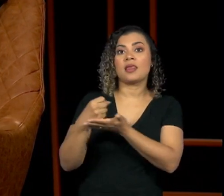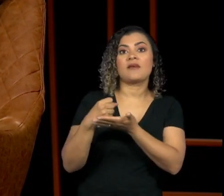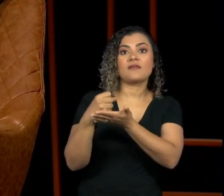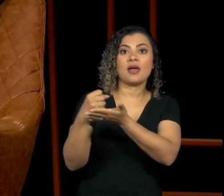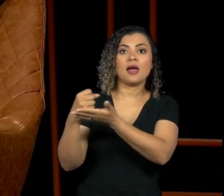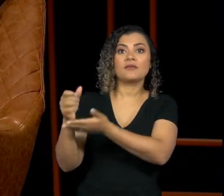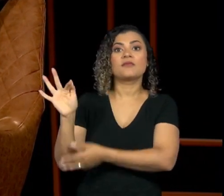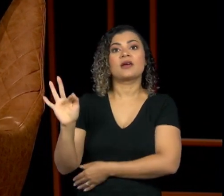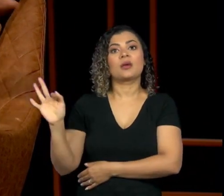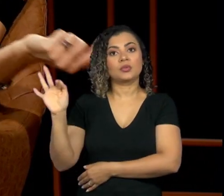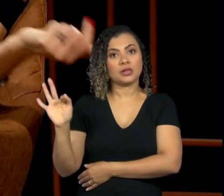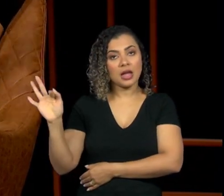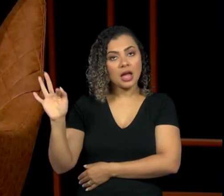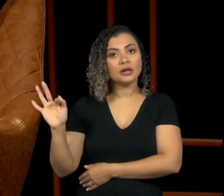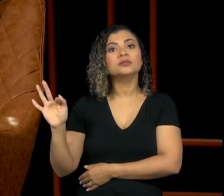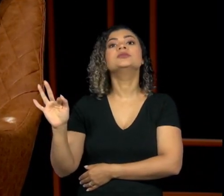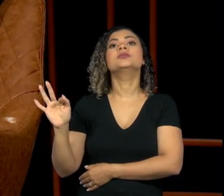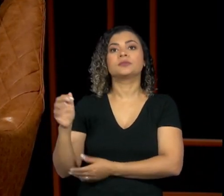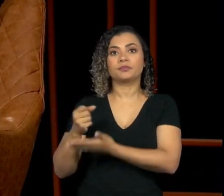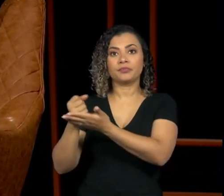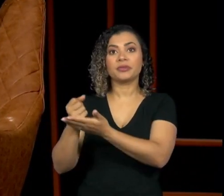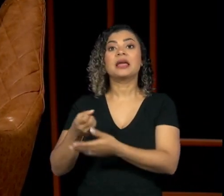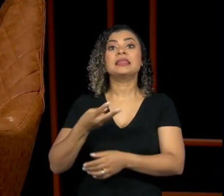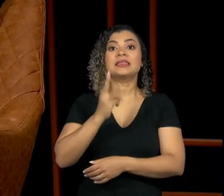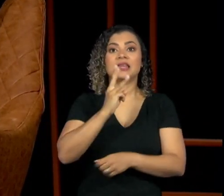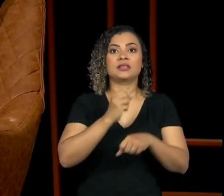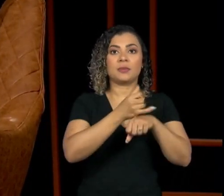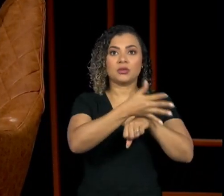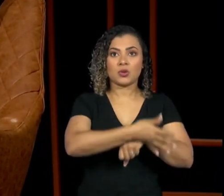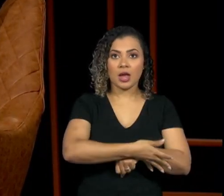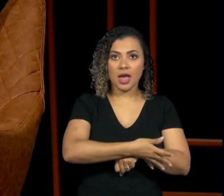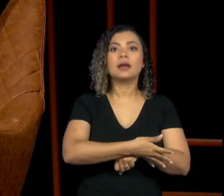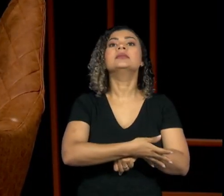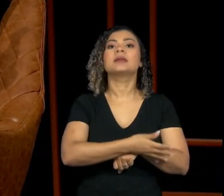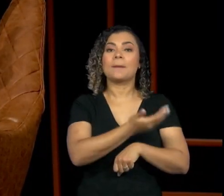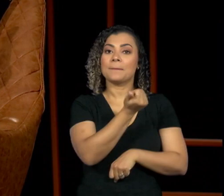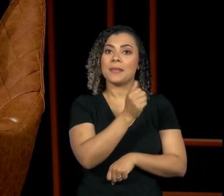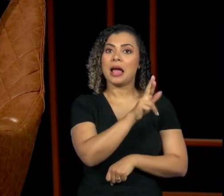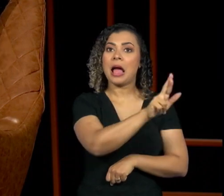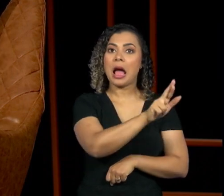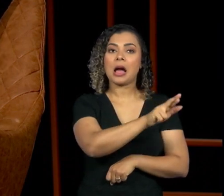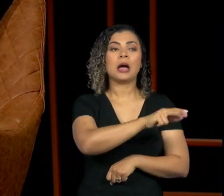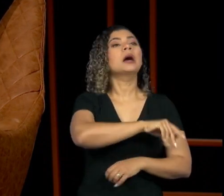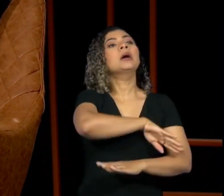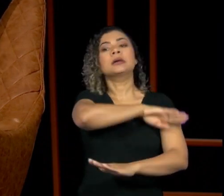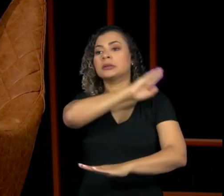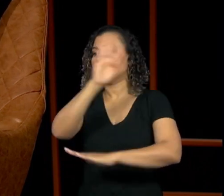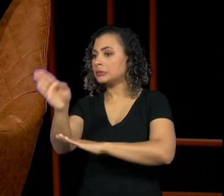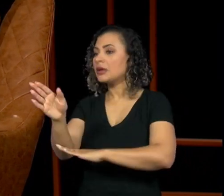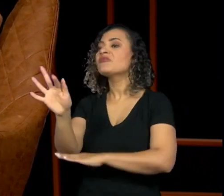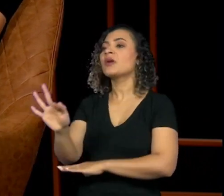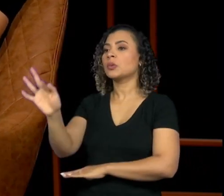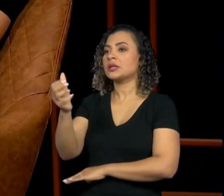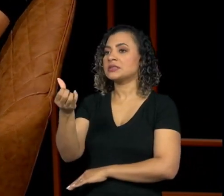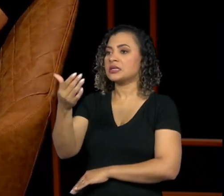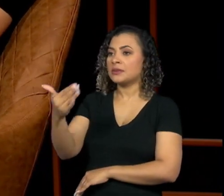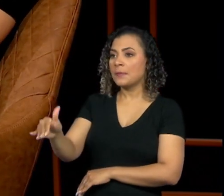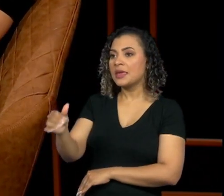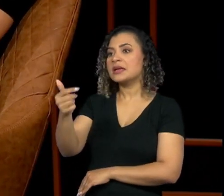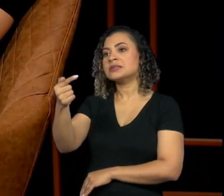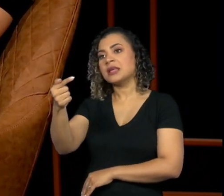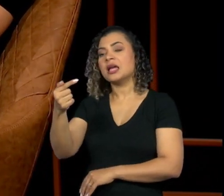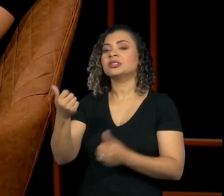para a faculdade, saída do bar, 3 da manhã, zumbi, tipo, virada, para a faculdade 6h30, 7 da